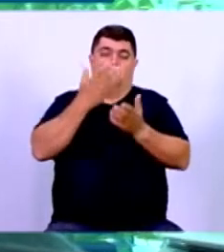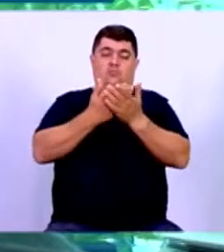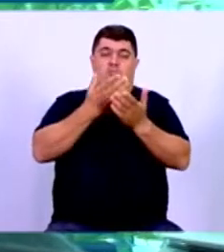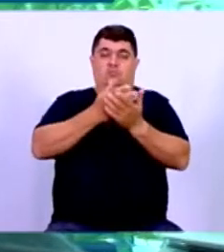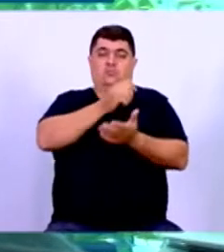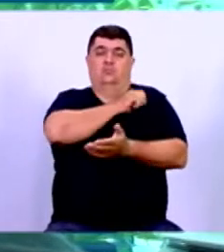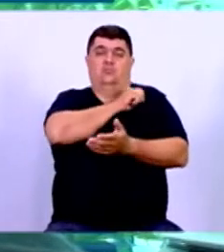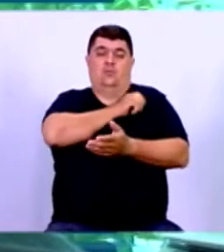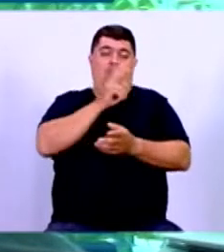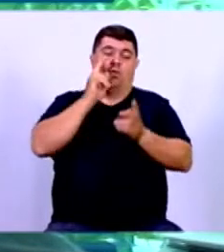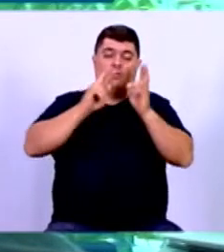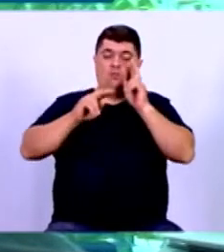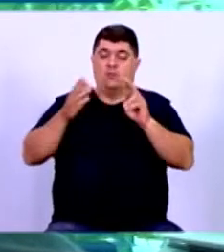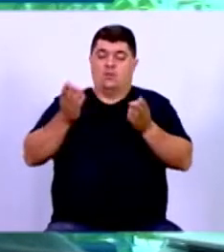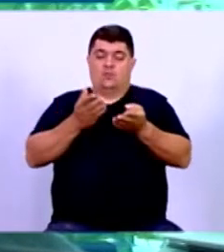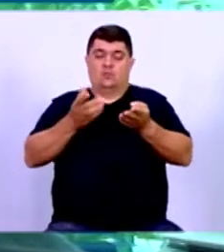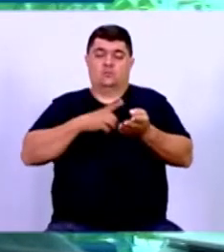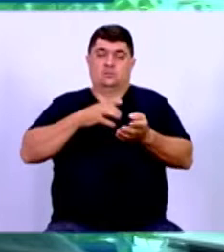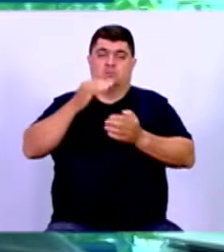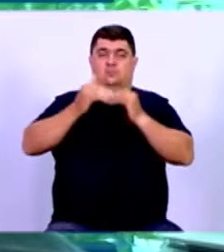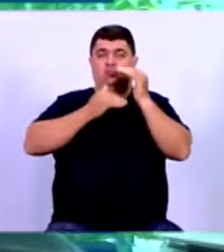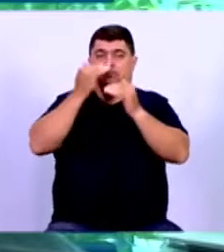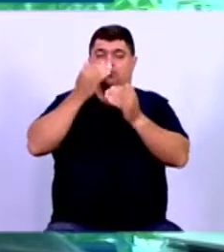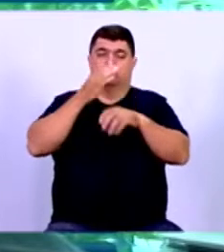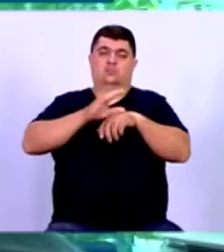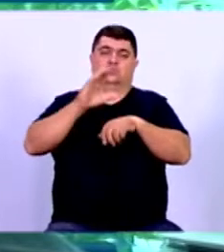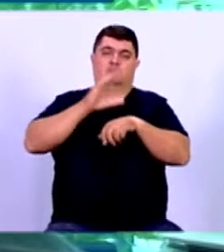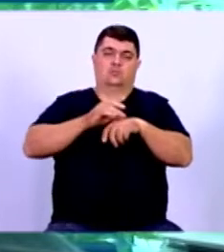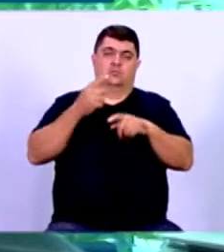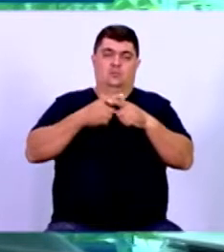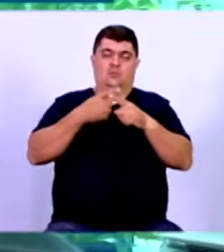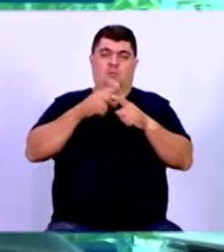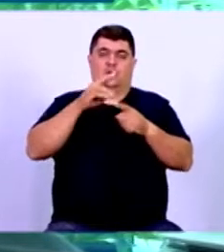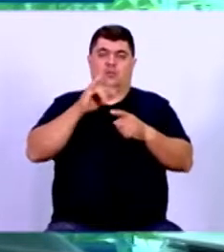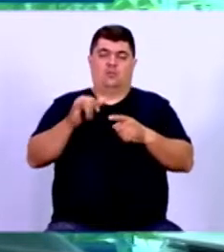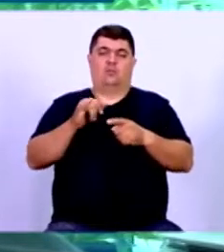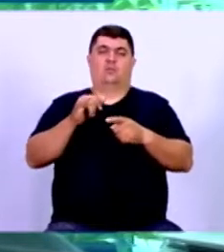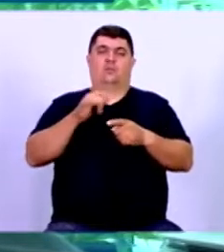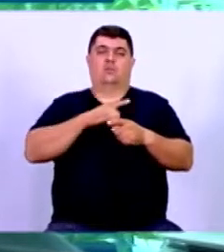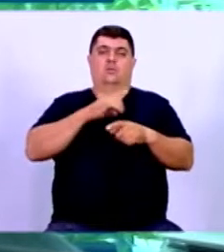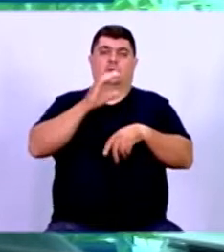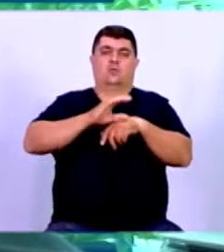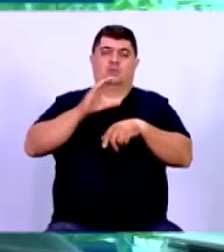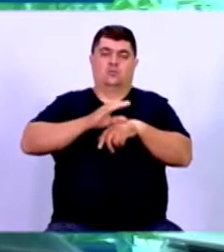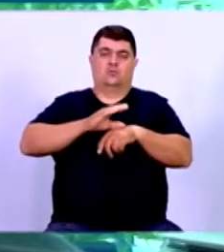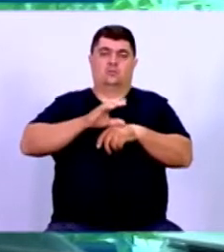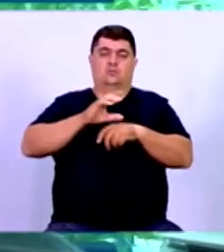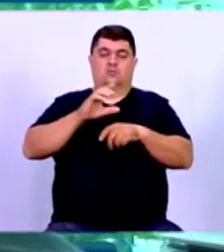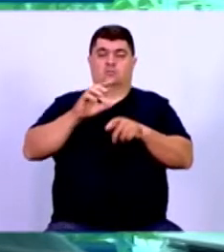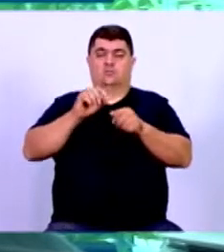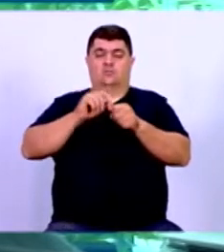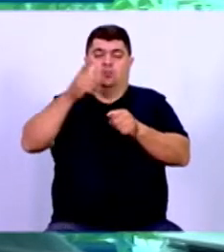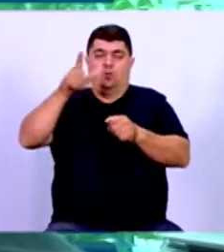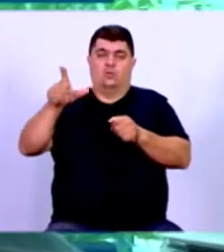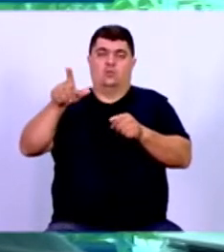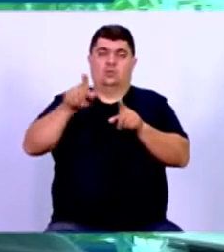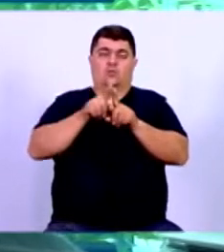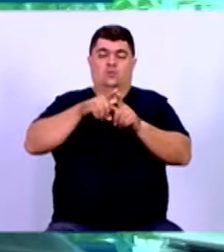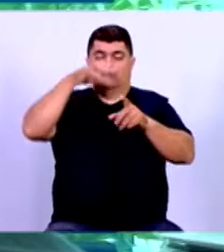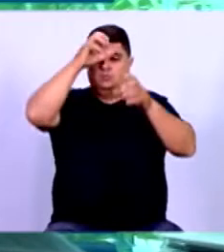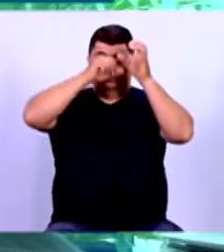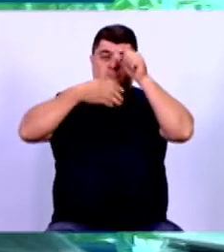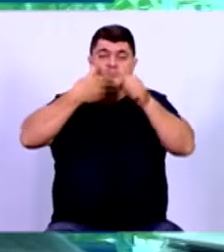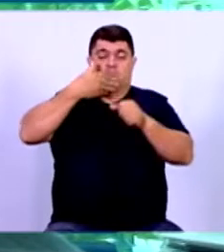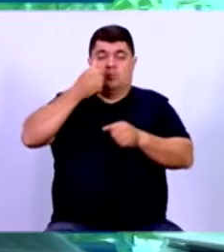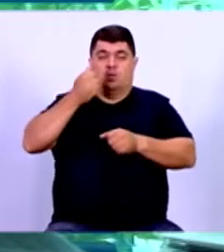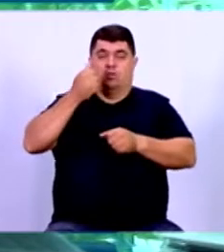nos assistindo hoje, que ele desenvolva esses cursos. Vai contar para a aula de cursos extracurriculares e também aperfeiçoá-lo.